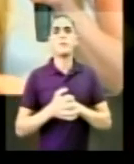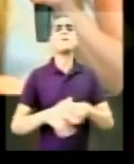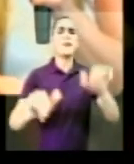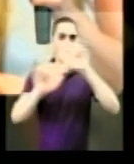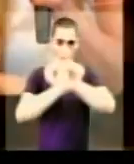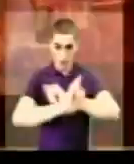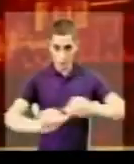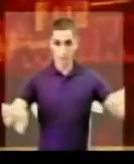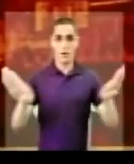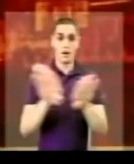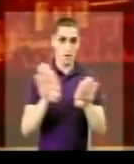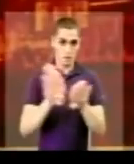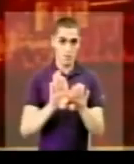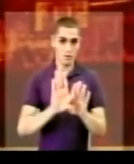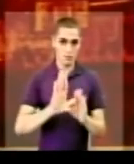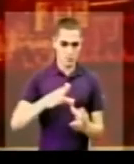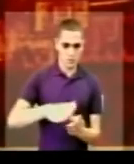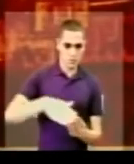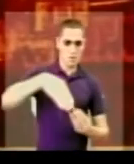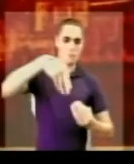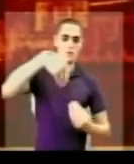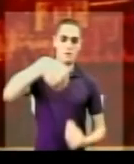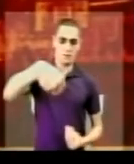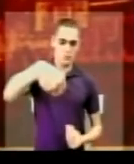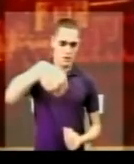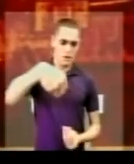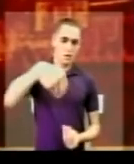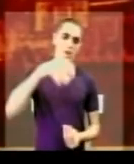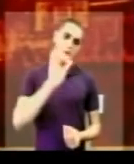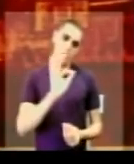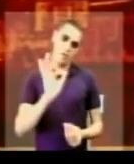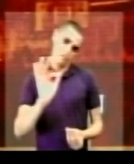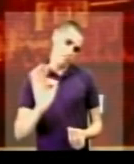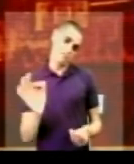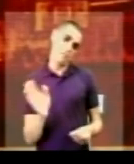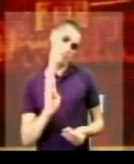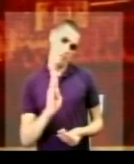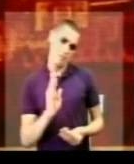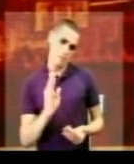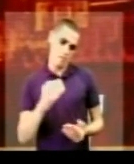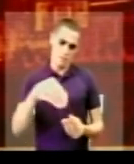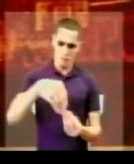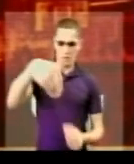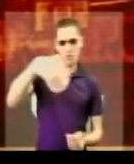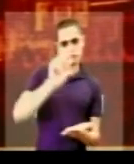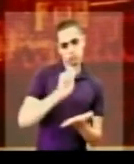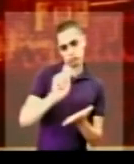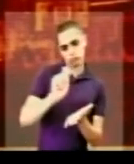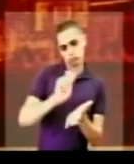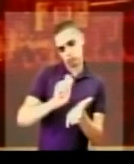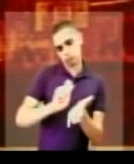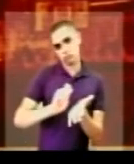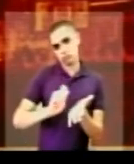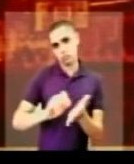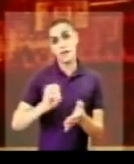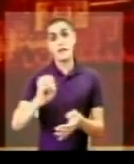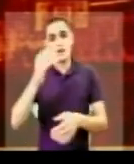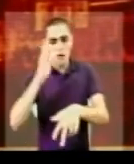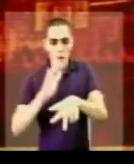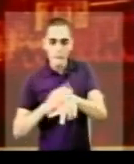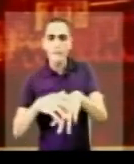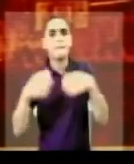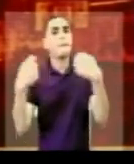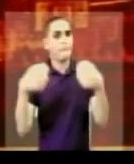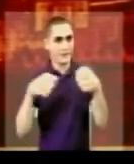resultado, ele é um boletim informativo do seu resultado, certo? Do exame. Se o paciente precisar de um